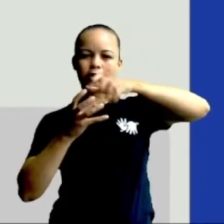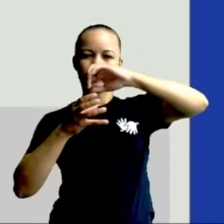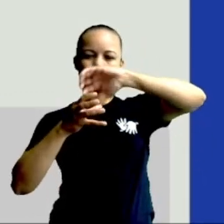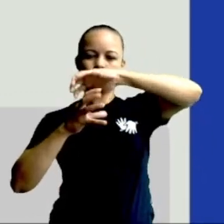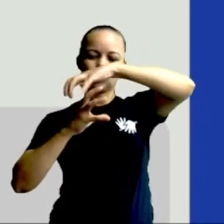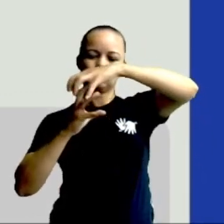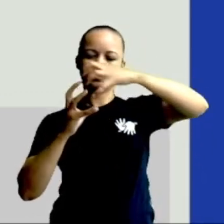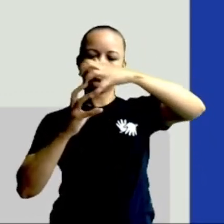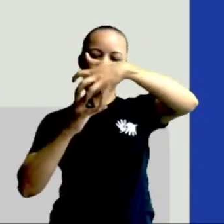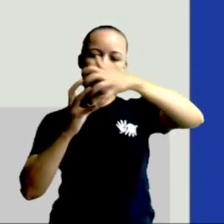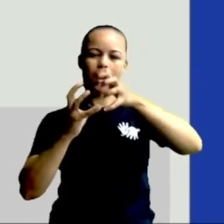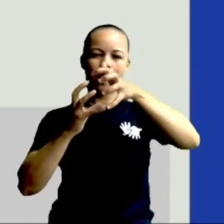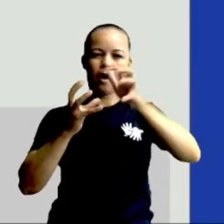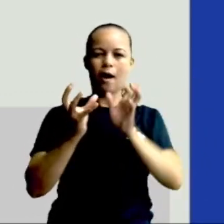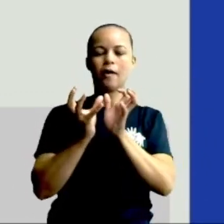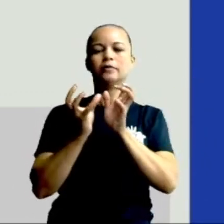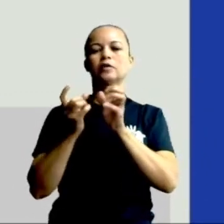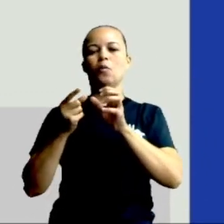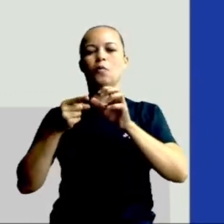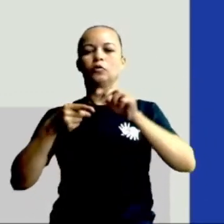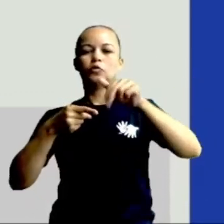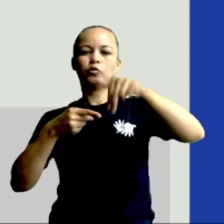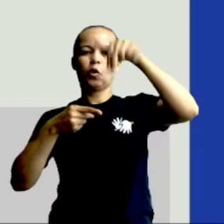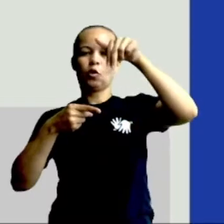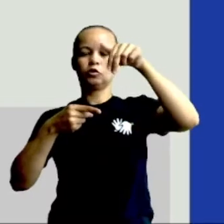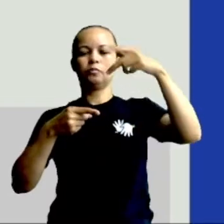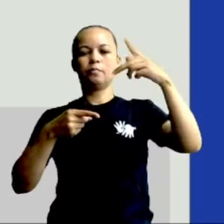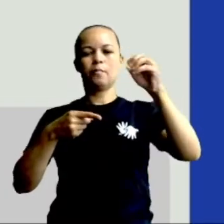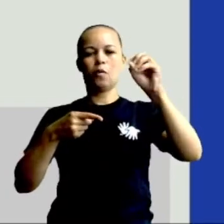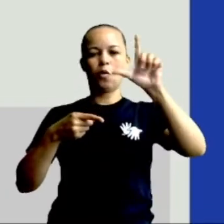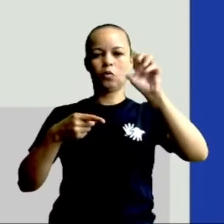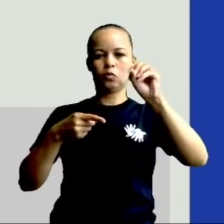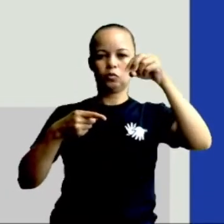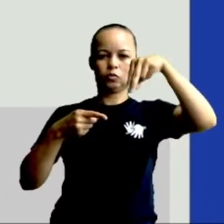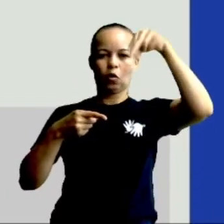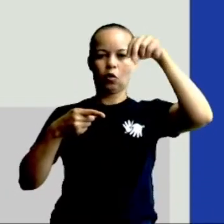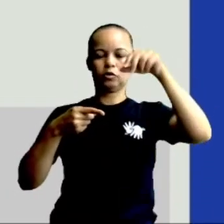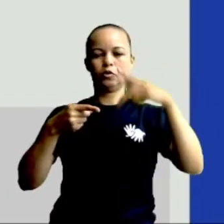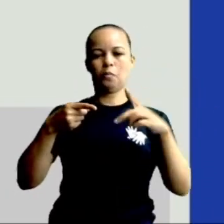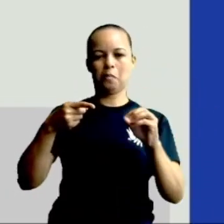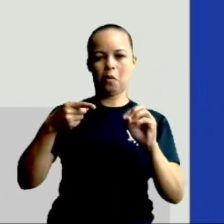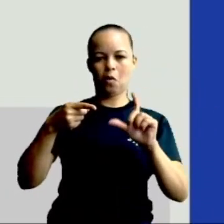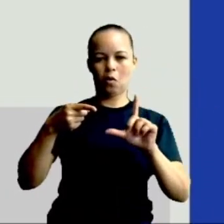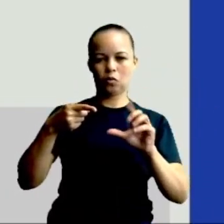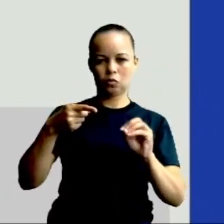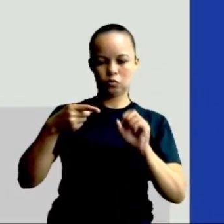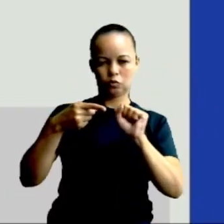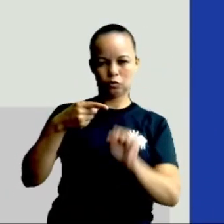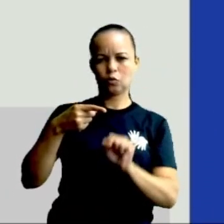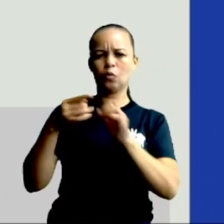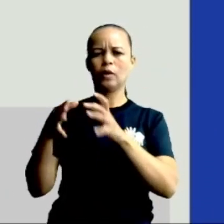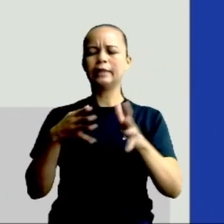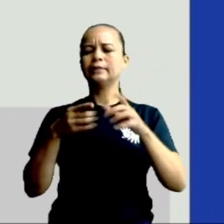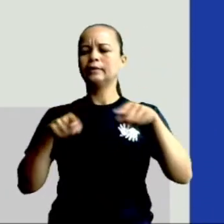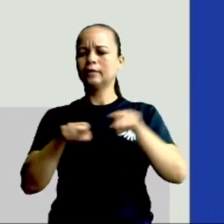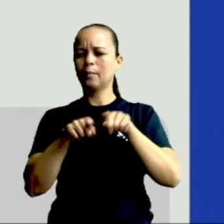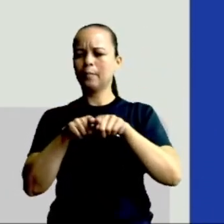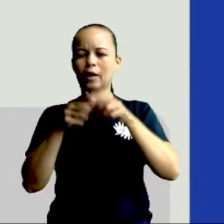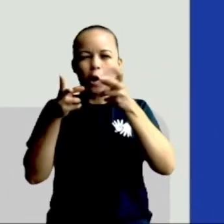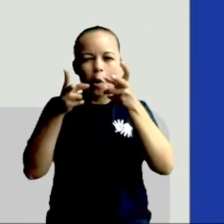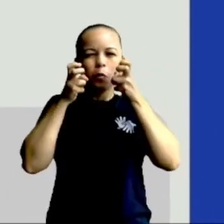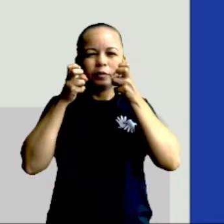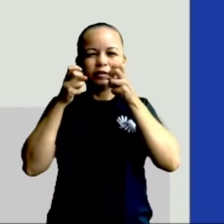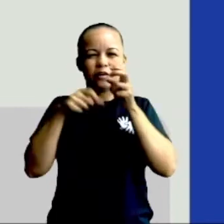Sul. O meridiano de referência para os demais é o meridiano de Greenwich, que passa pelo